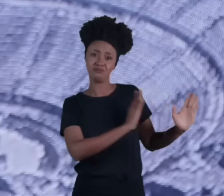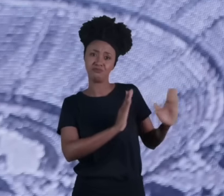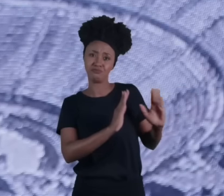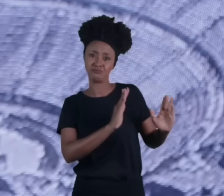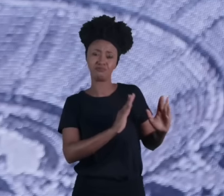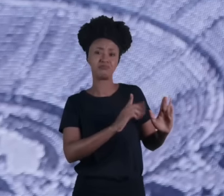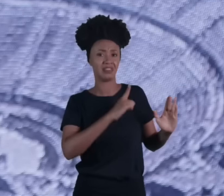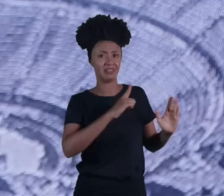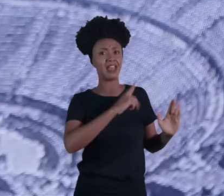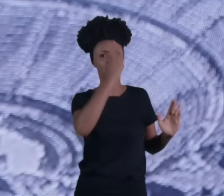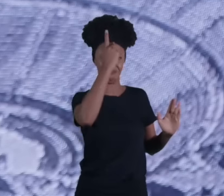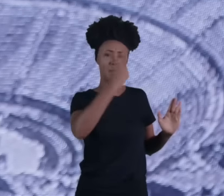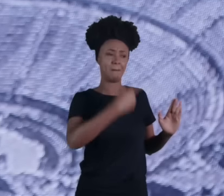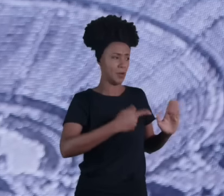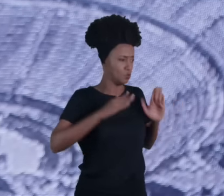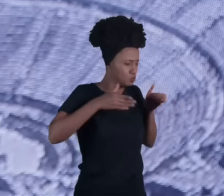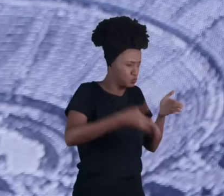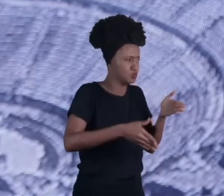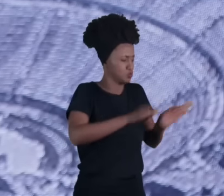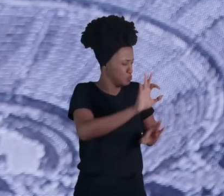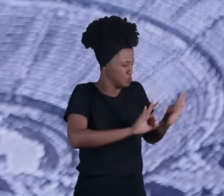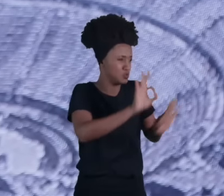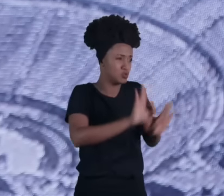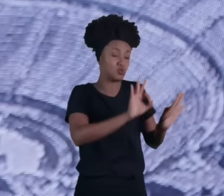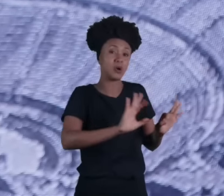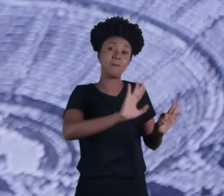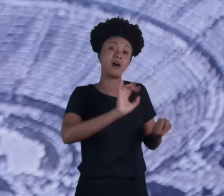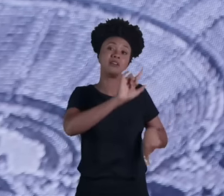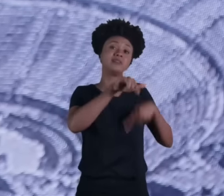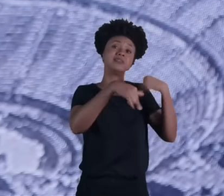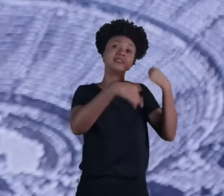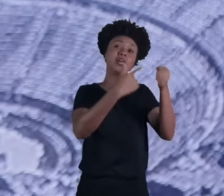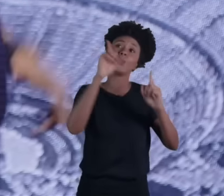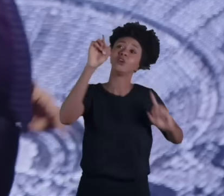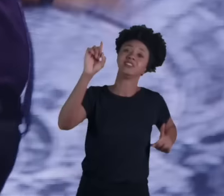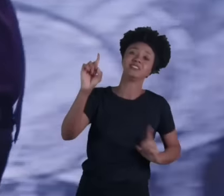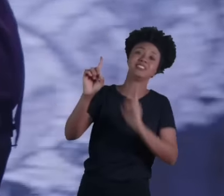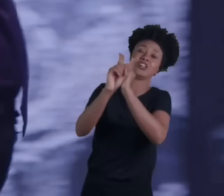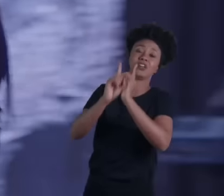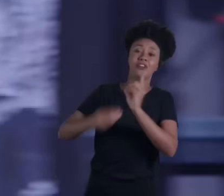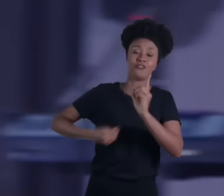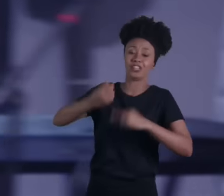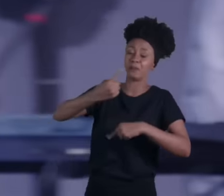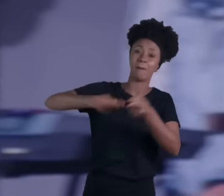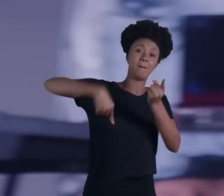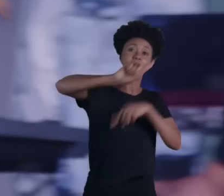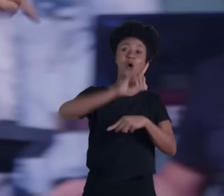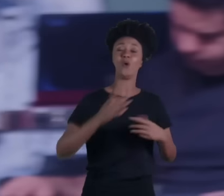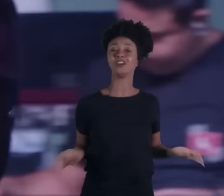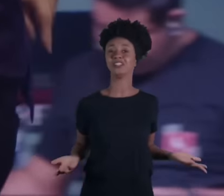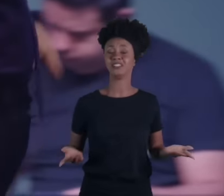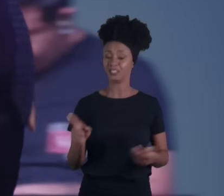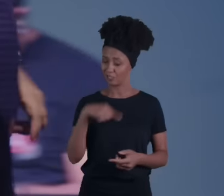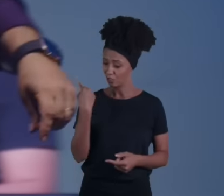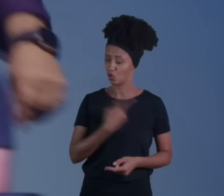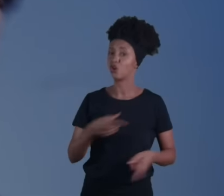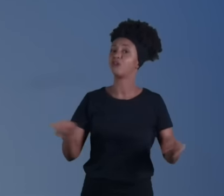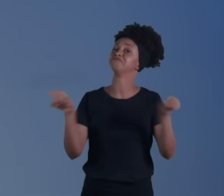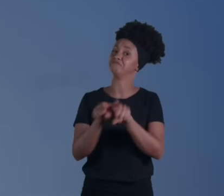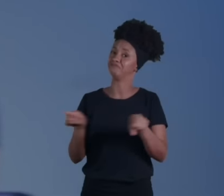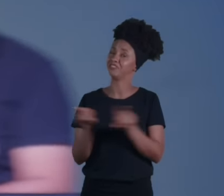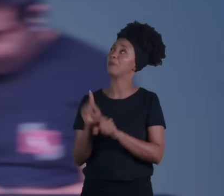seu próprio propósito, mas um dia ele te encontrou e a sua vida foi transformada. Senhor, nós queremos ser transformados por